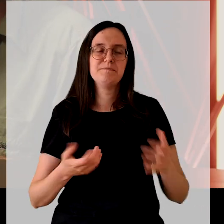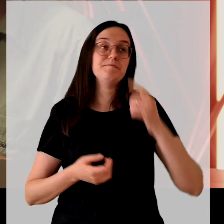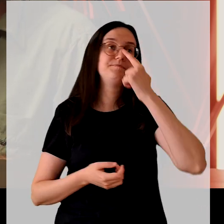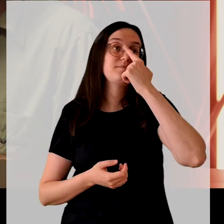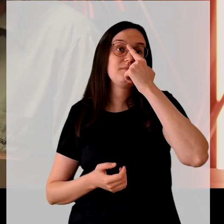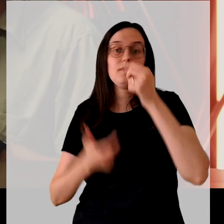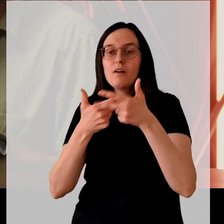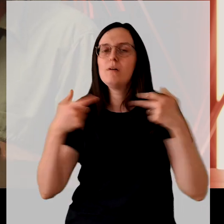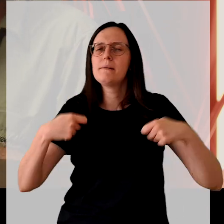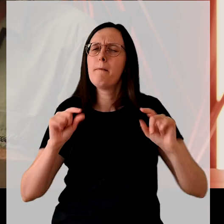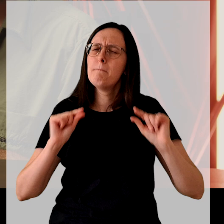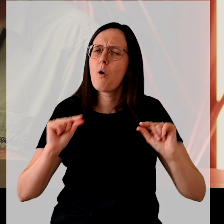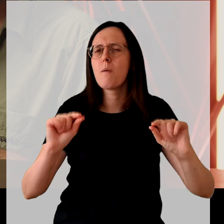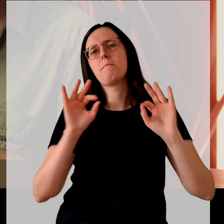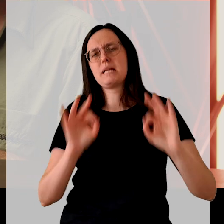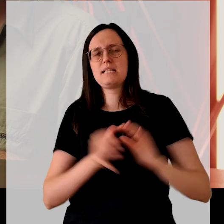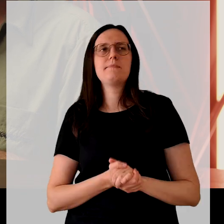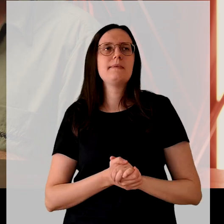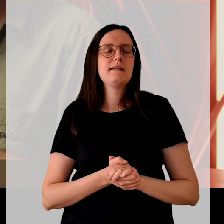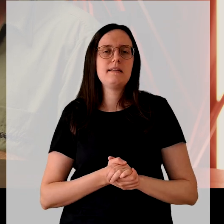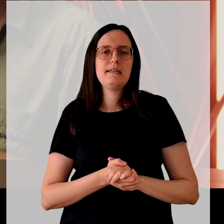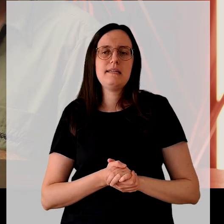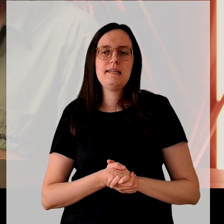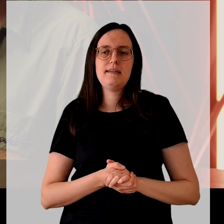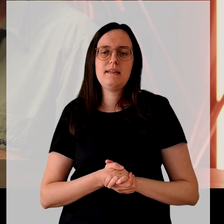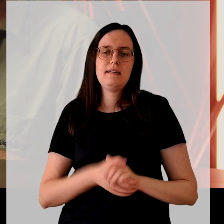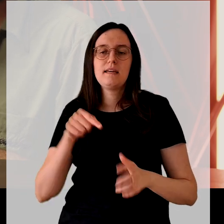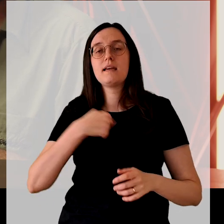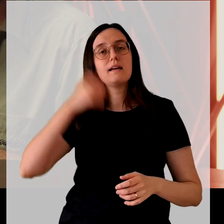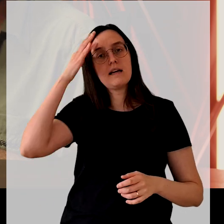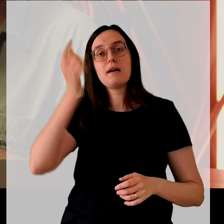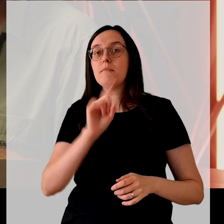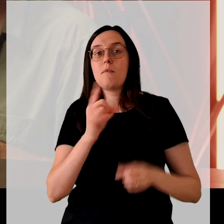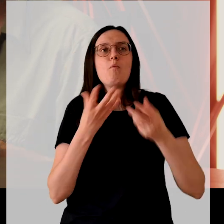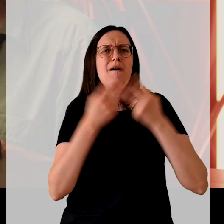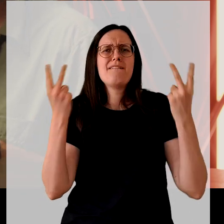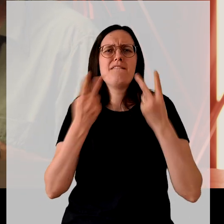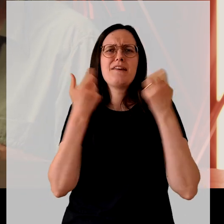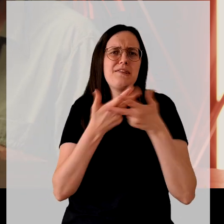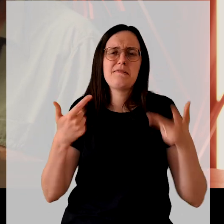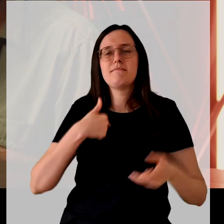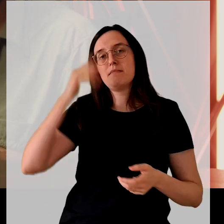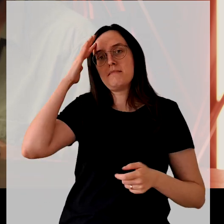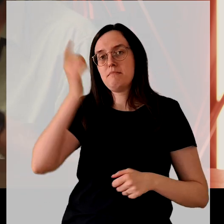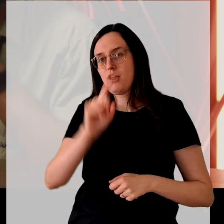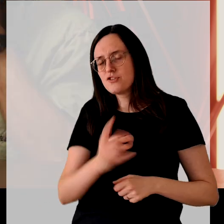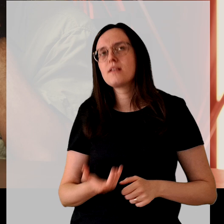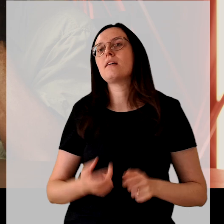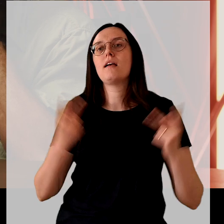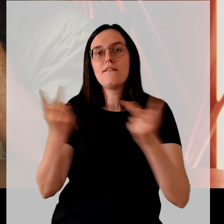assim. Então eu tinha que ir com pouca coisa e nisso eu não imaginei que ia ter tanto vento assim lá,